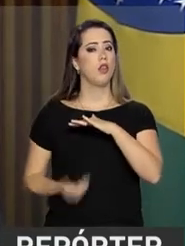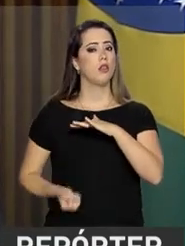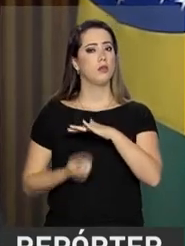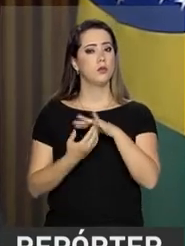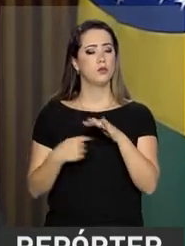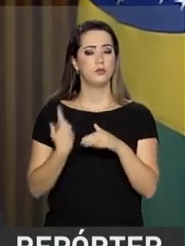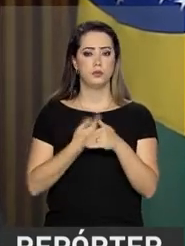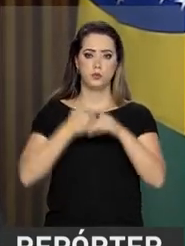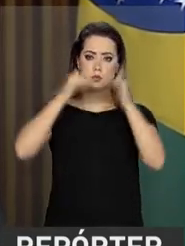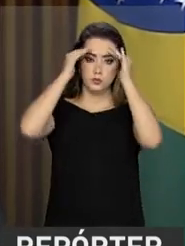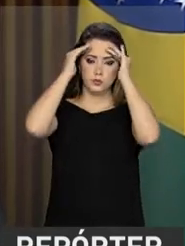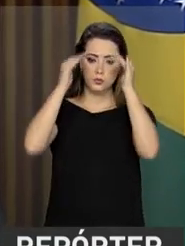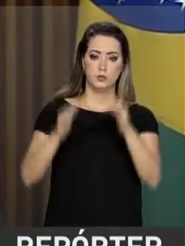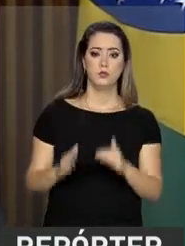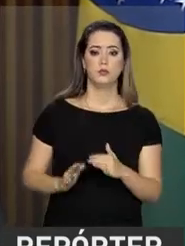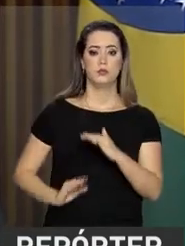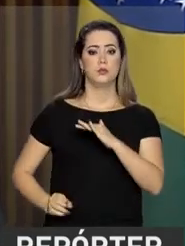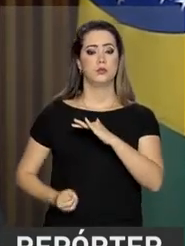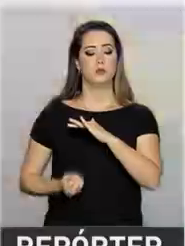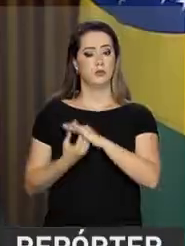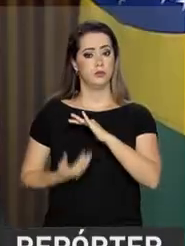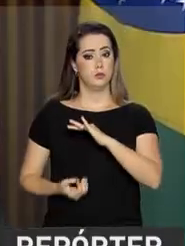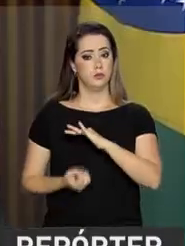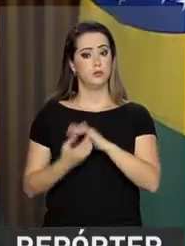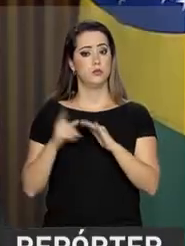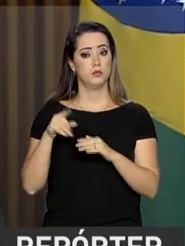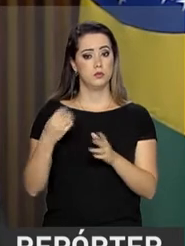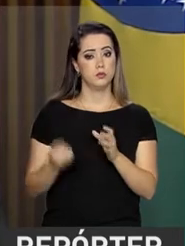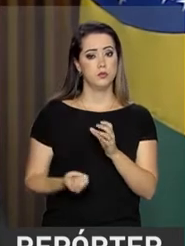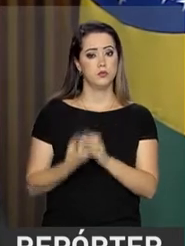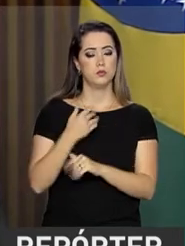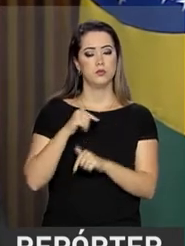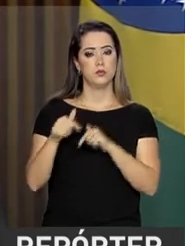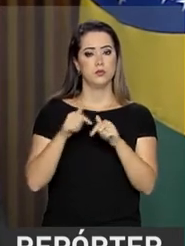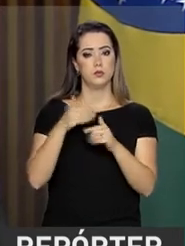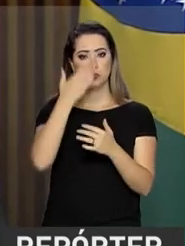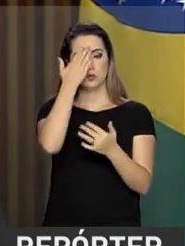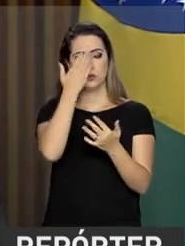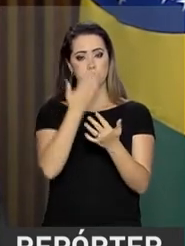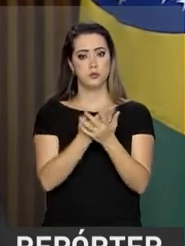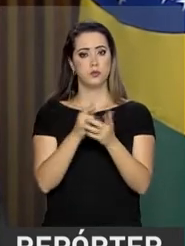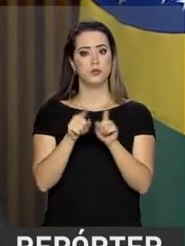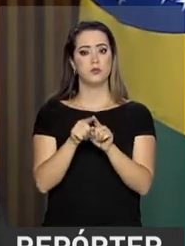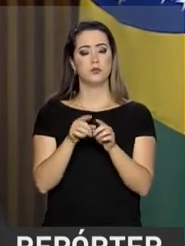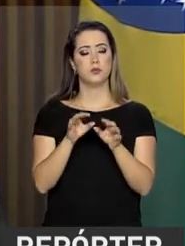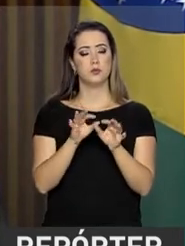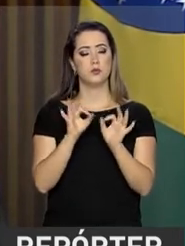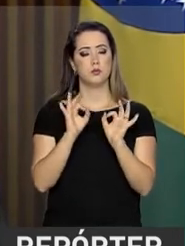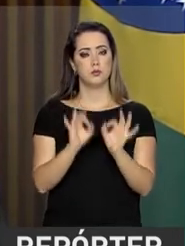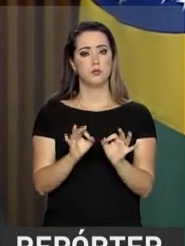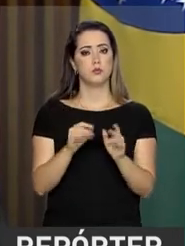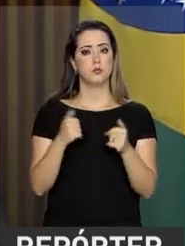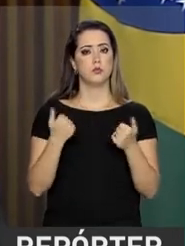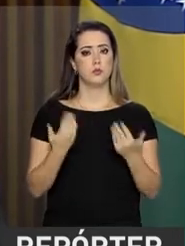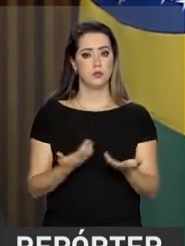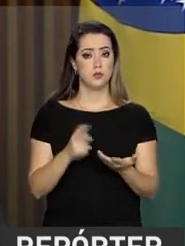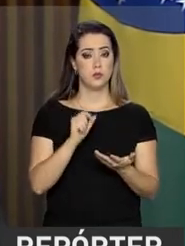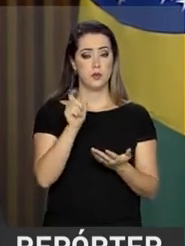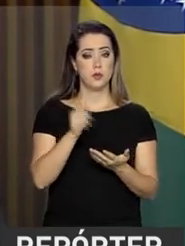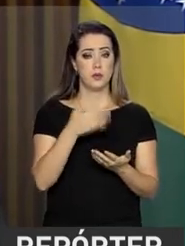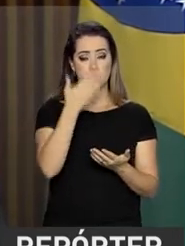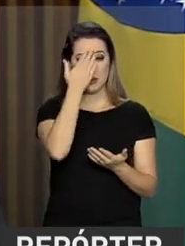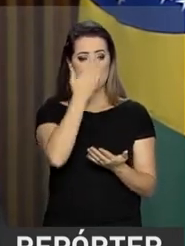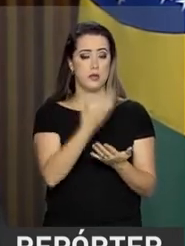ao teto de gastos públicos isto gera confiança e credibilidade não é ea confiança e credibilidade